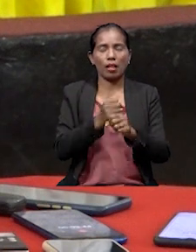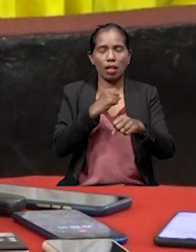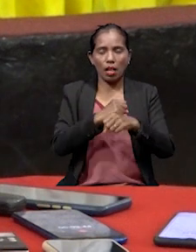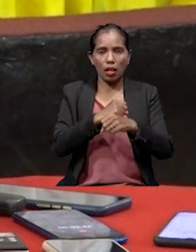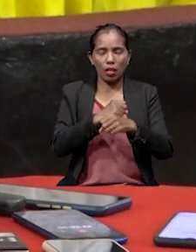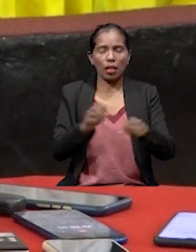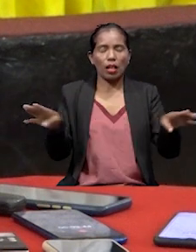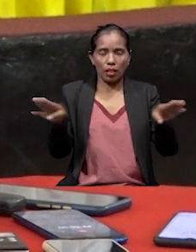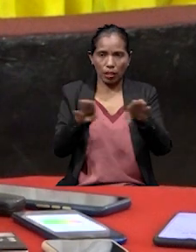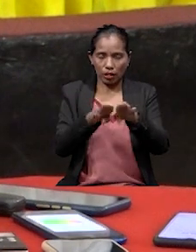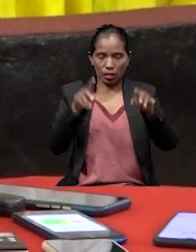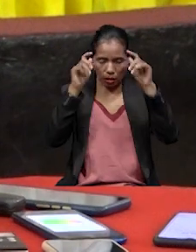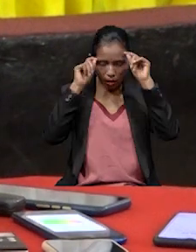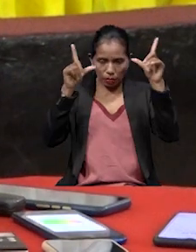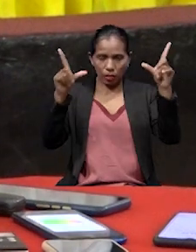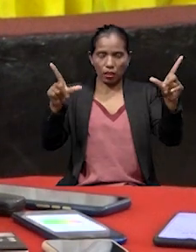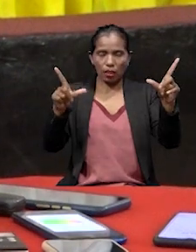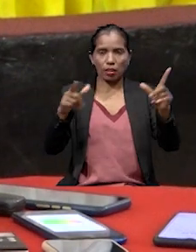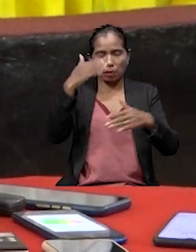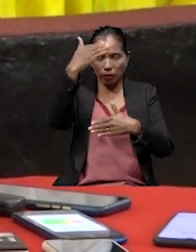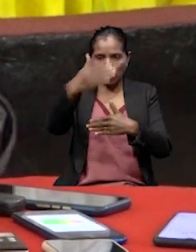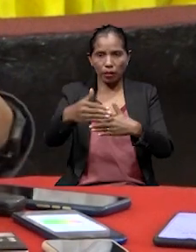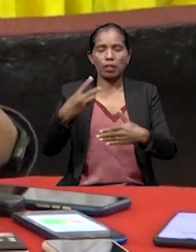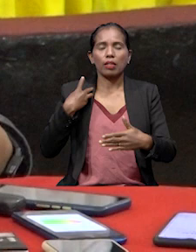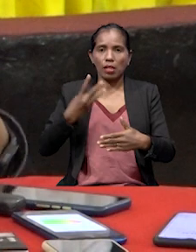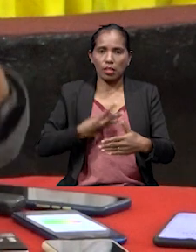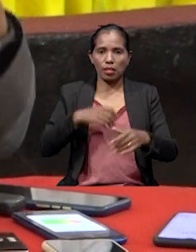para Timor-Leste, pós-res. Para isso, para